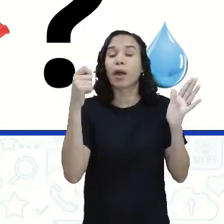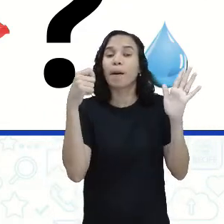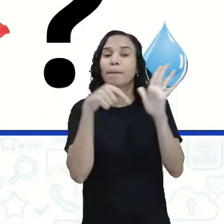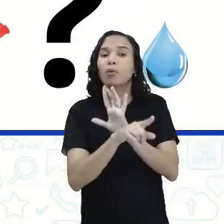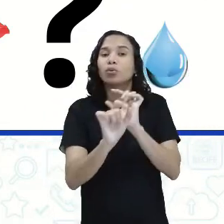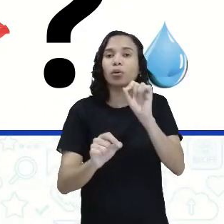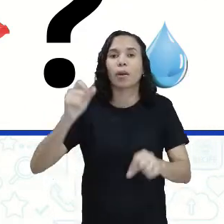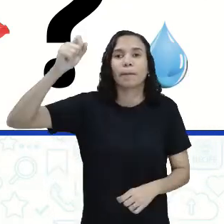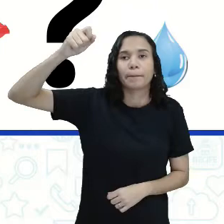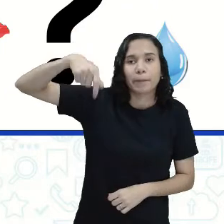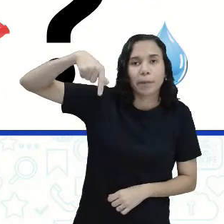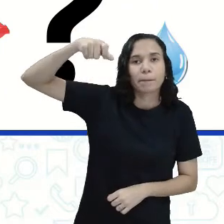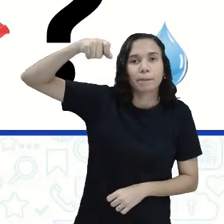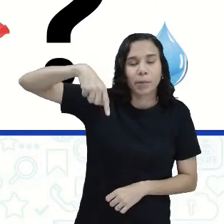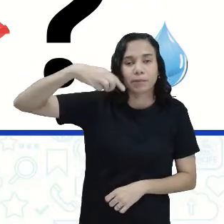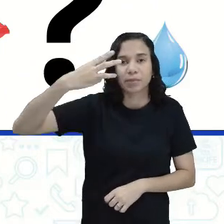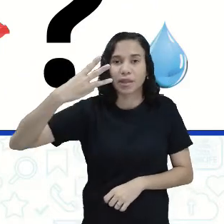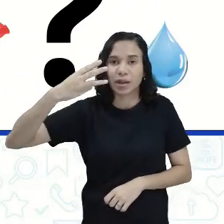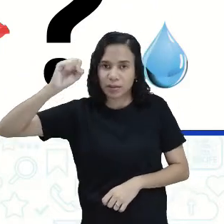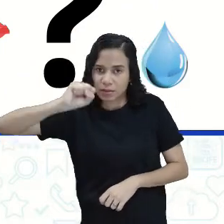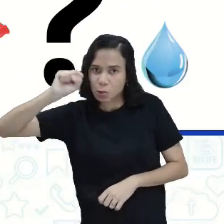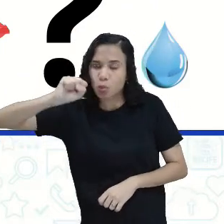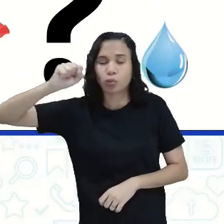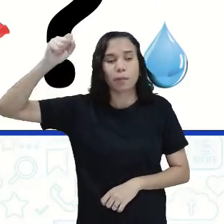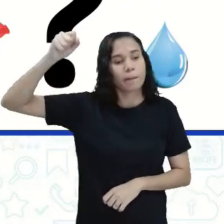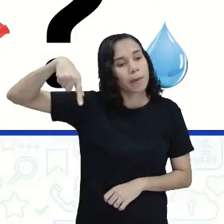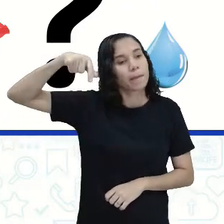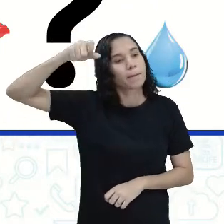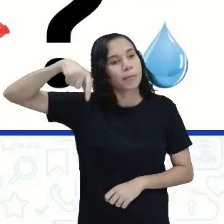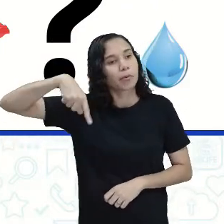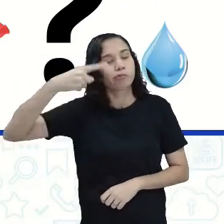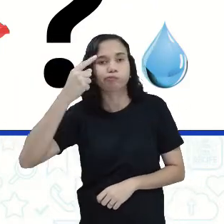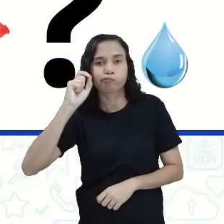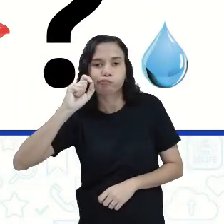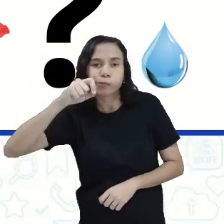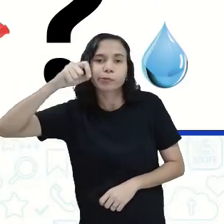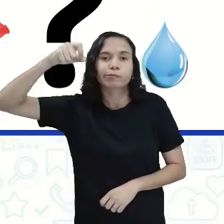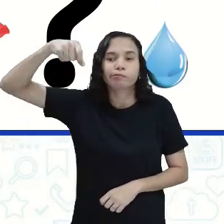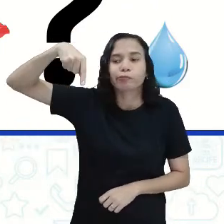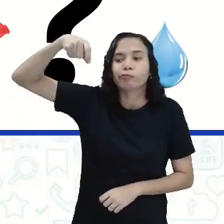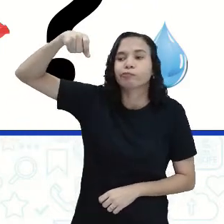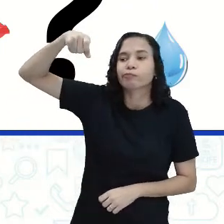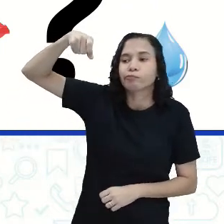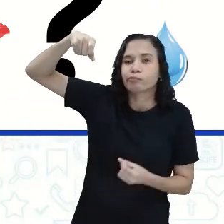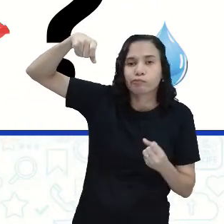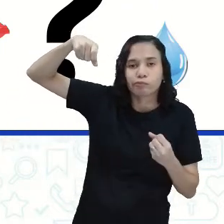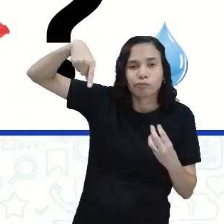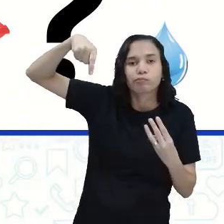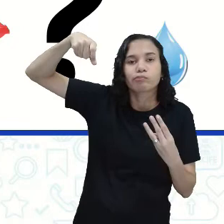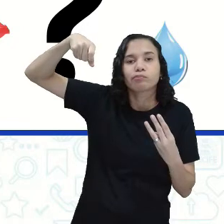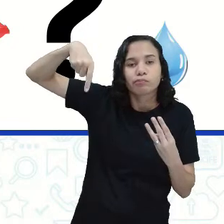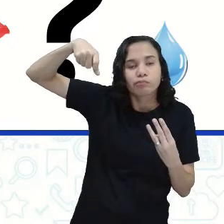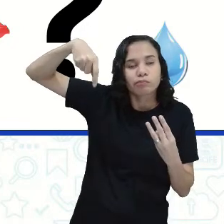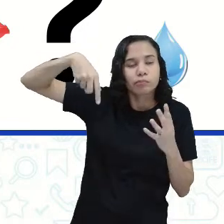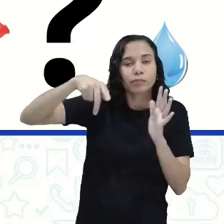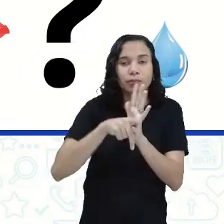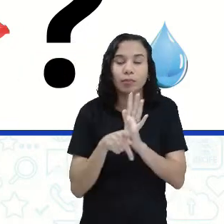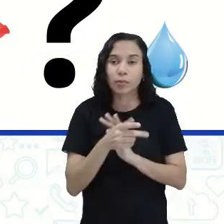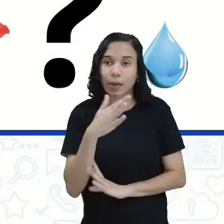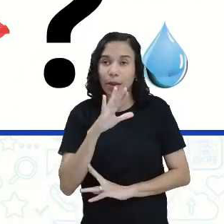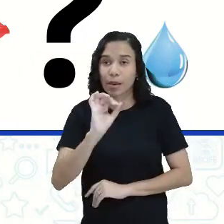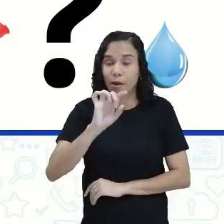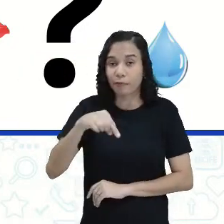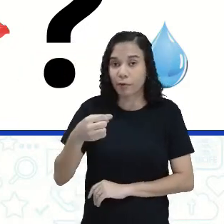vai gotejar a cada 3 segundos um pingo de água ali para vocês. E aí, esse pingo de água tem